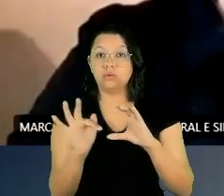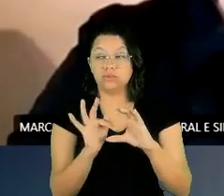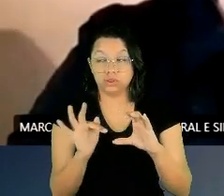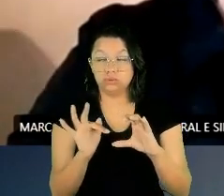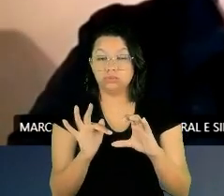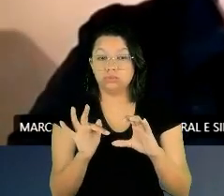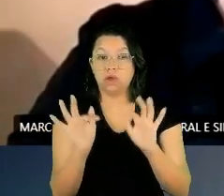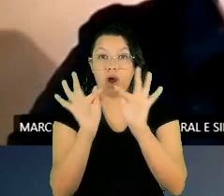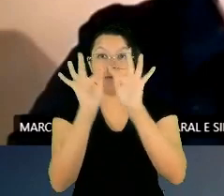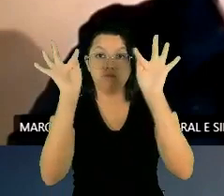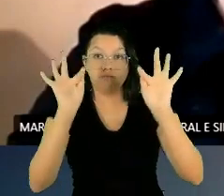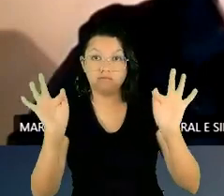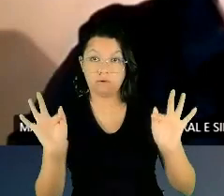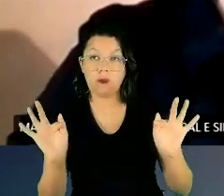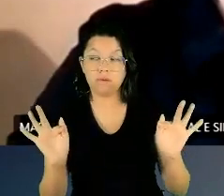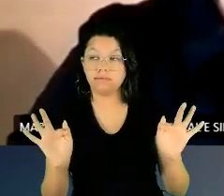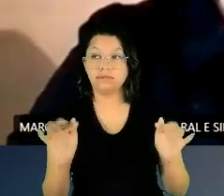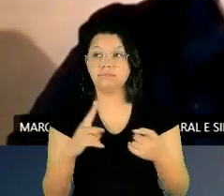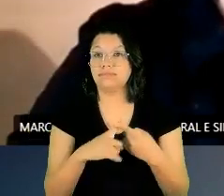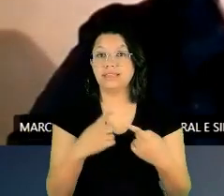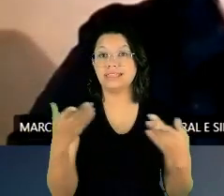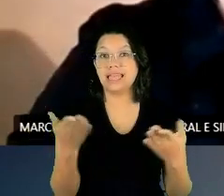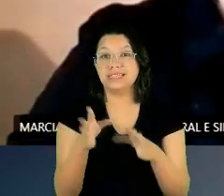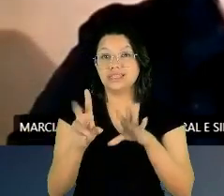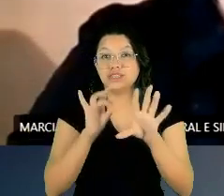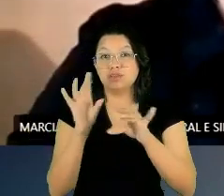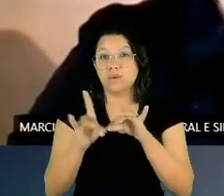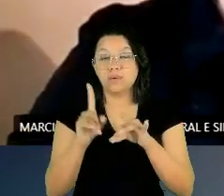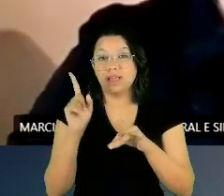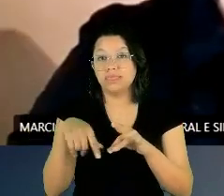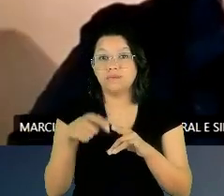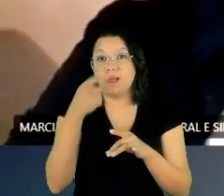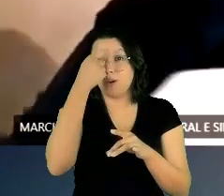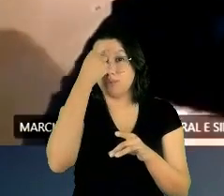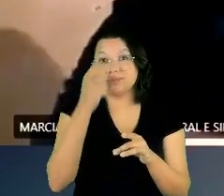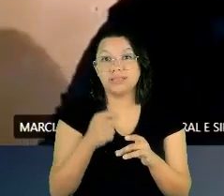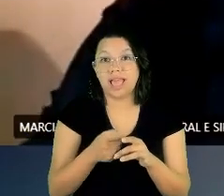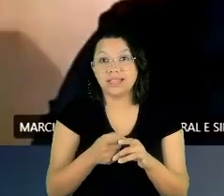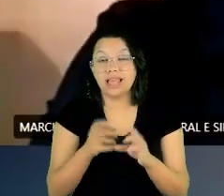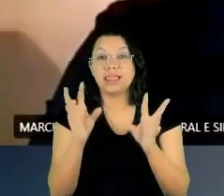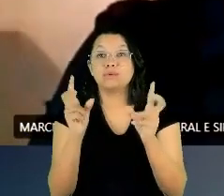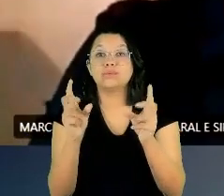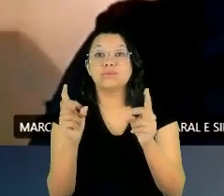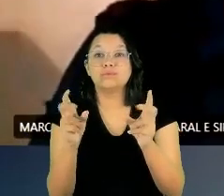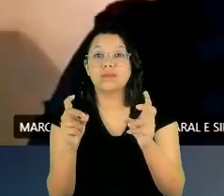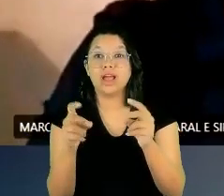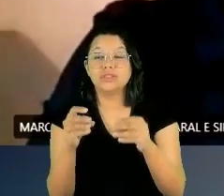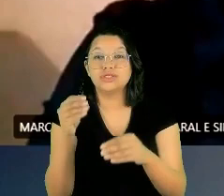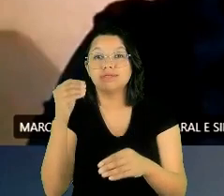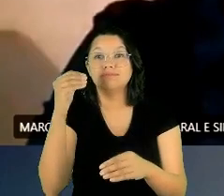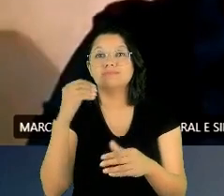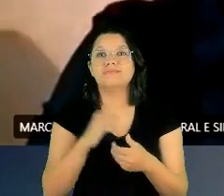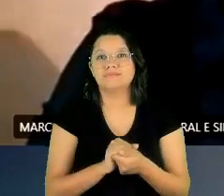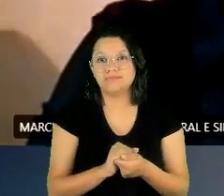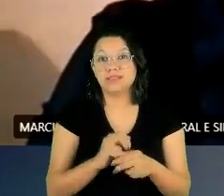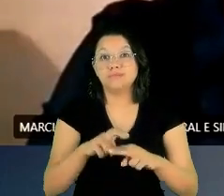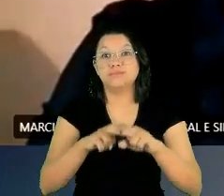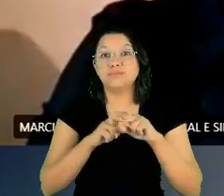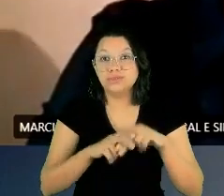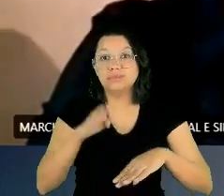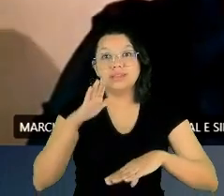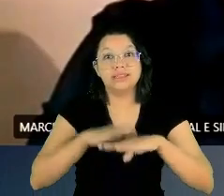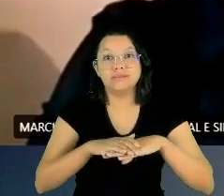De determinadas formas. E não é racional essa escolha. Ela é totalmente automática, implícita, né? Por isso que o